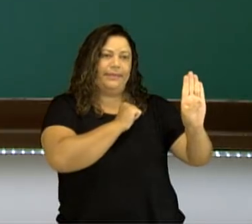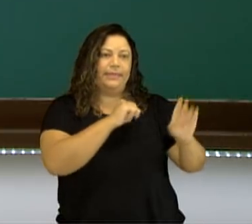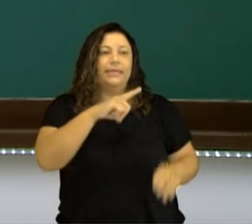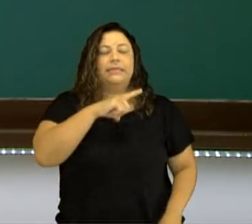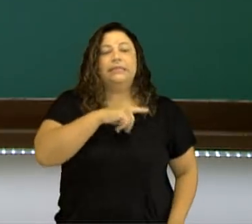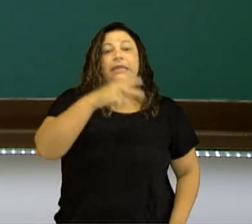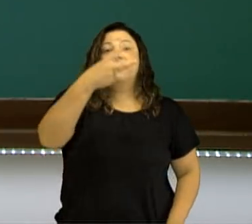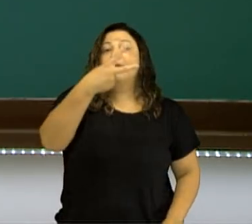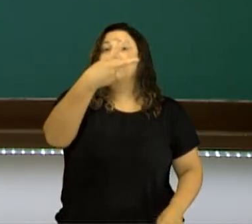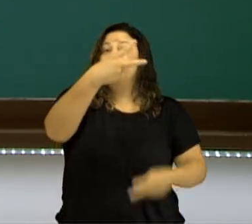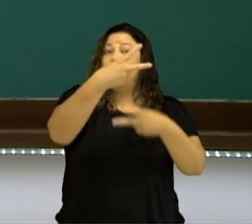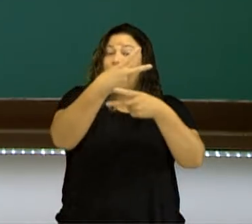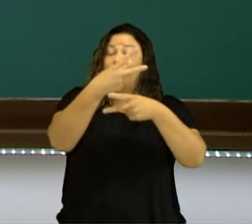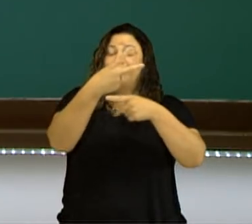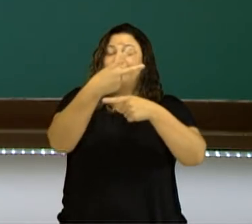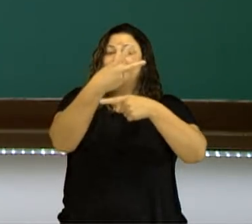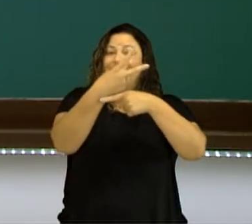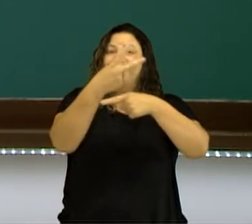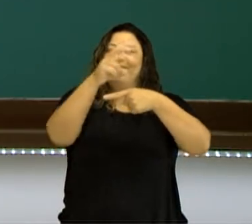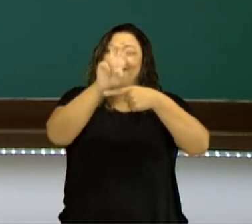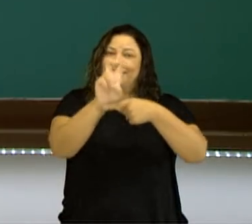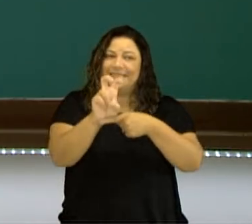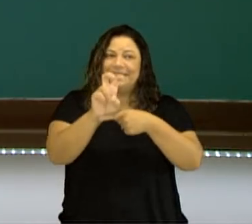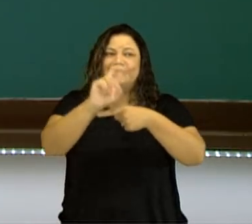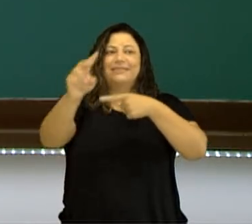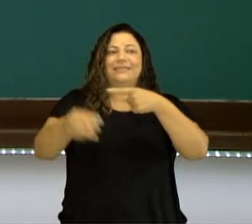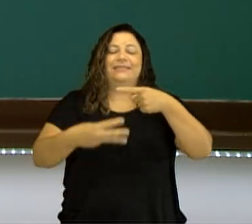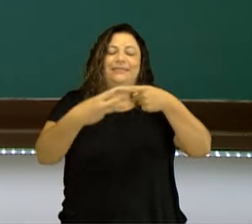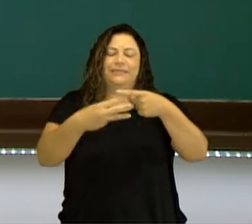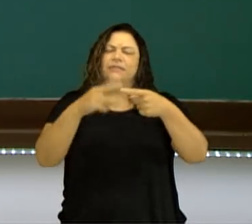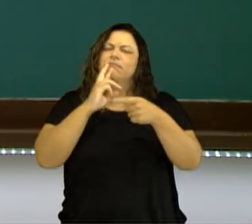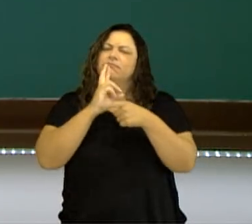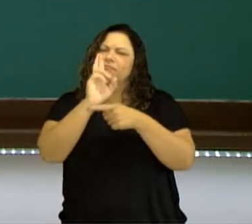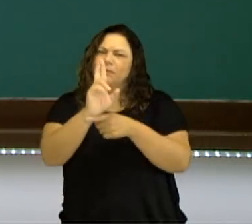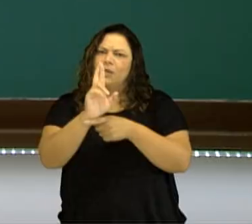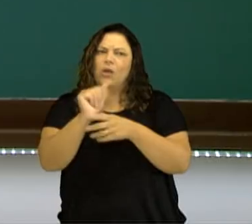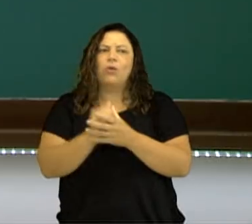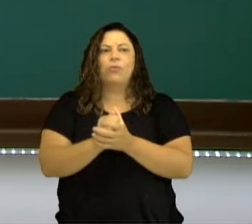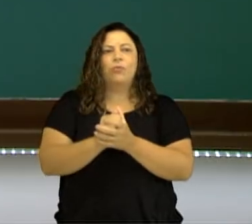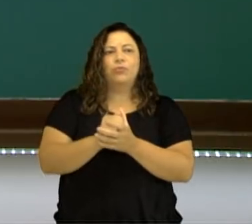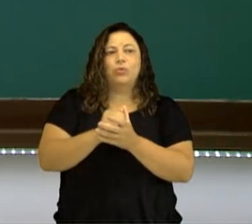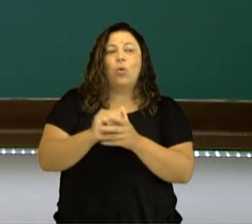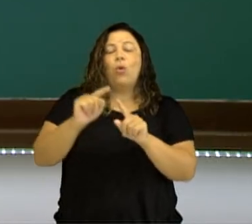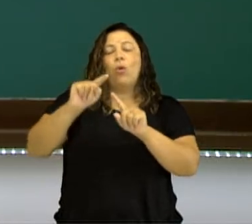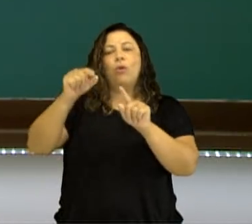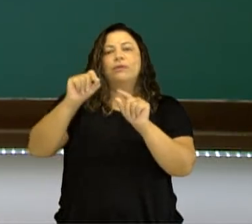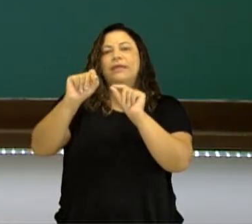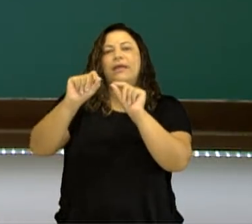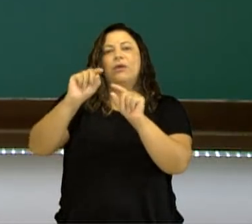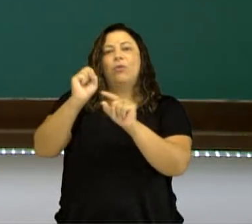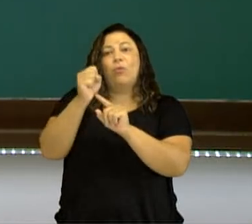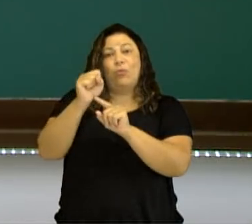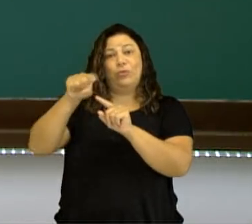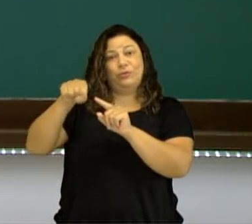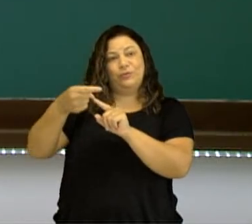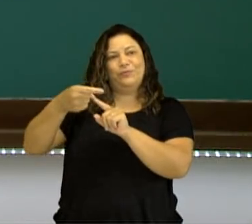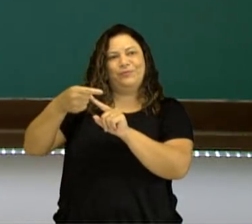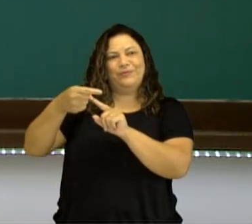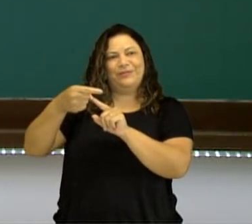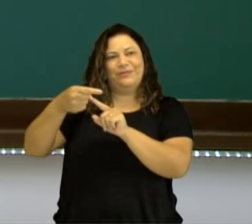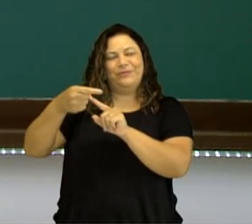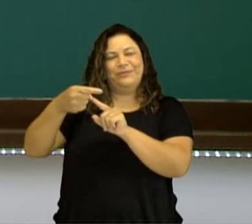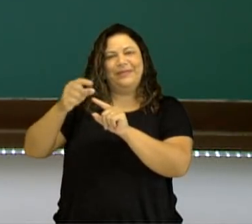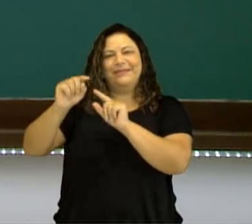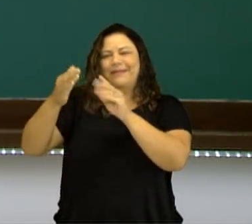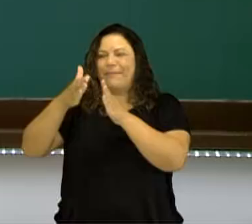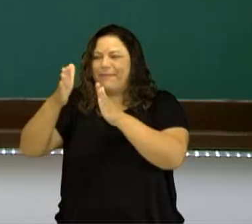25 terços, que dá aproximadamente 8,33. Passou um pouquinho do 8 e o nosso intervalo está fechado no 8,